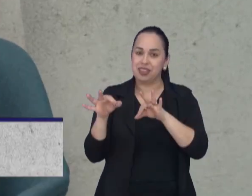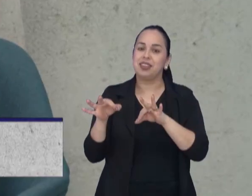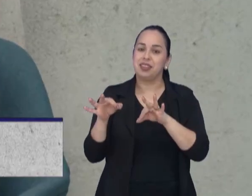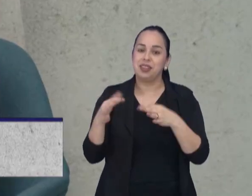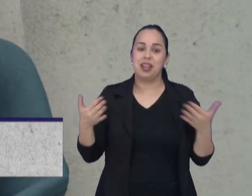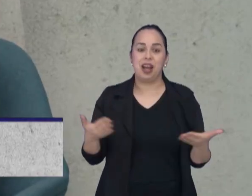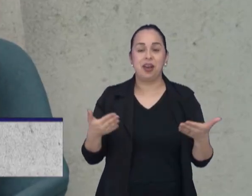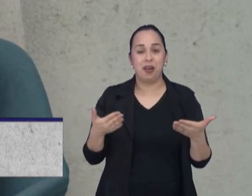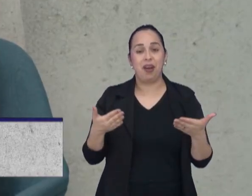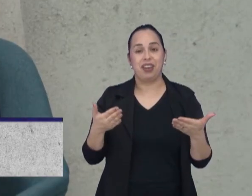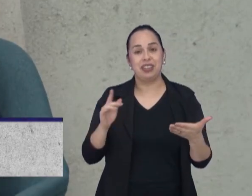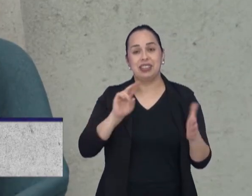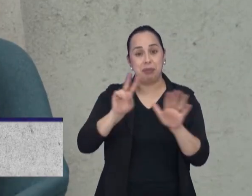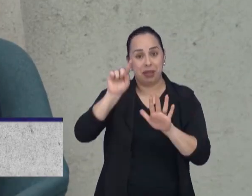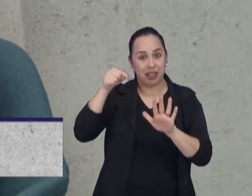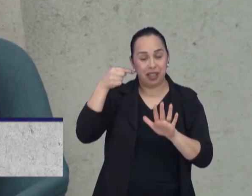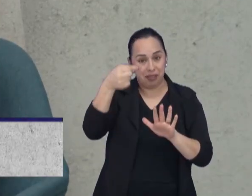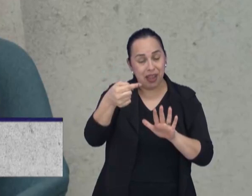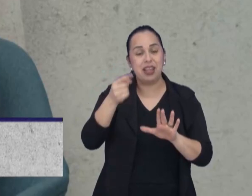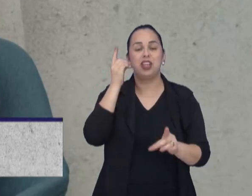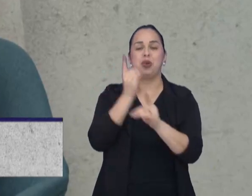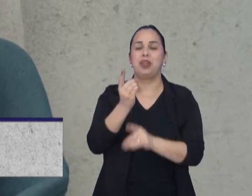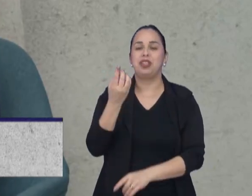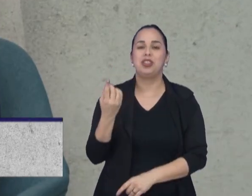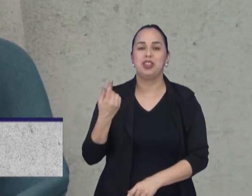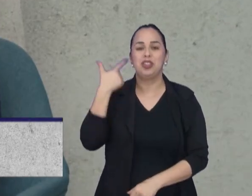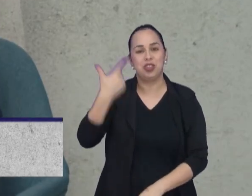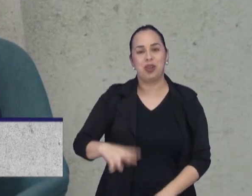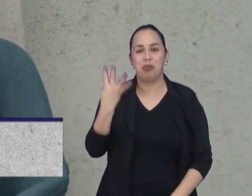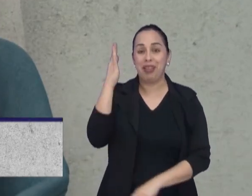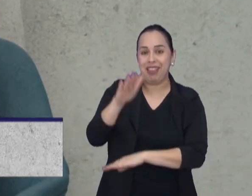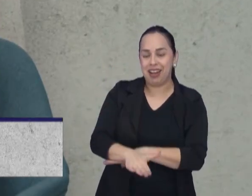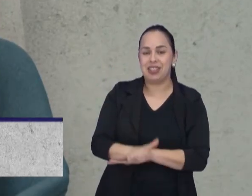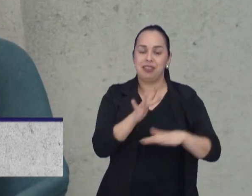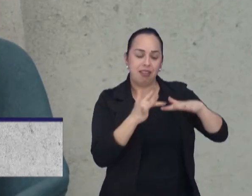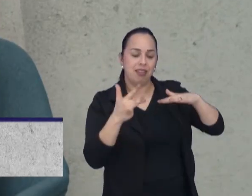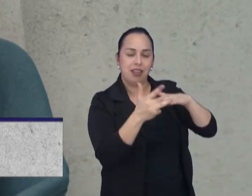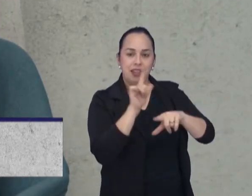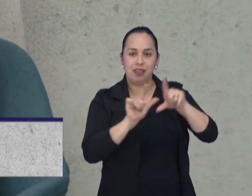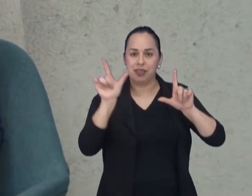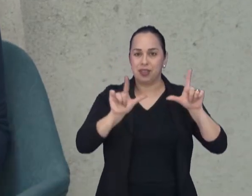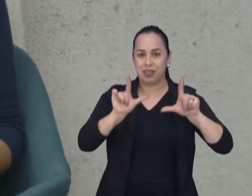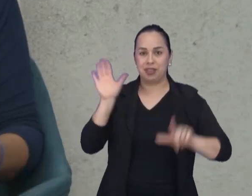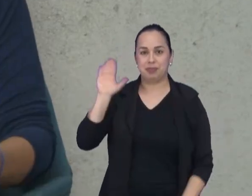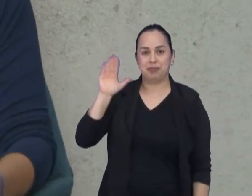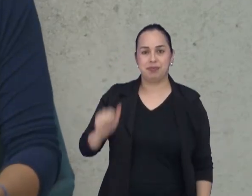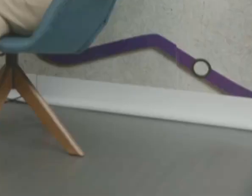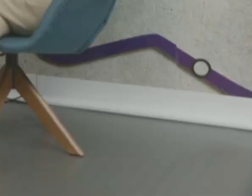tem um novo encontro marcado na próxima segunda-feira, às 4 da tarde. Te vejo nas redes sociais da TV Câmara. Tchau!